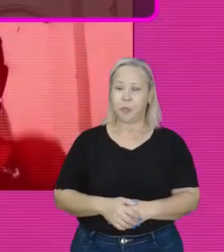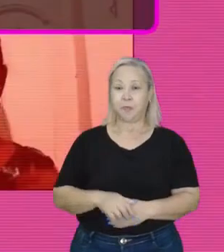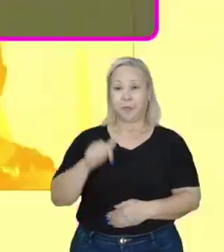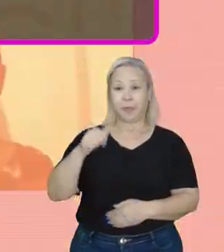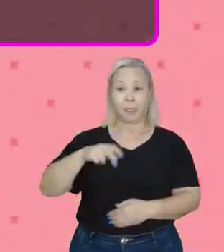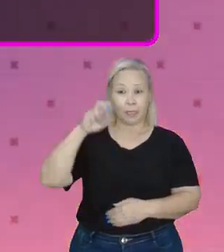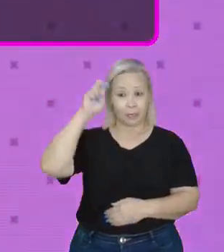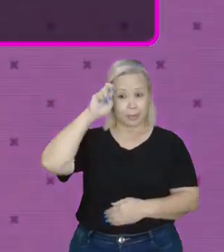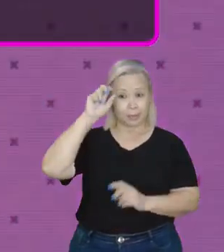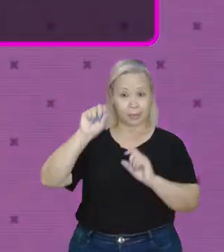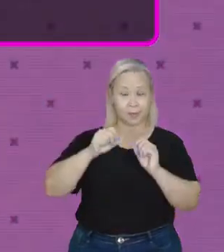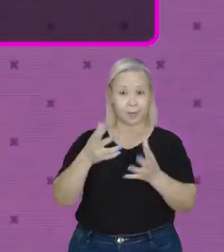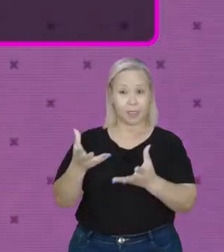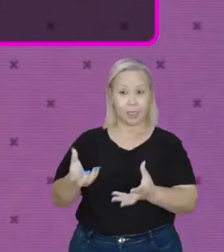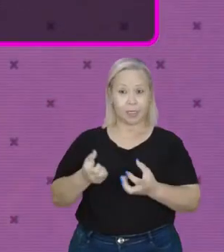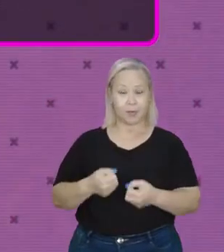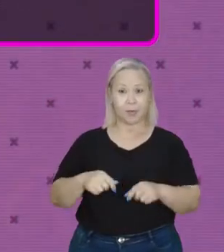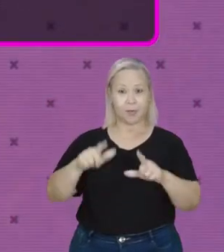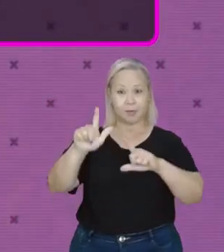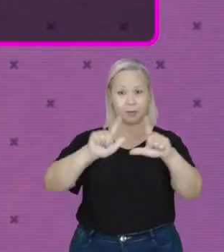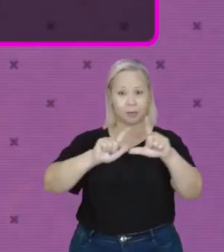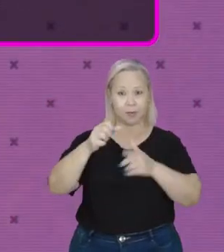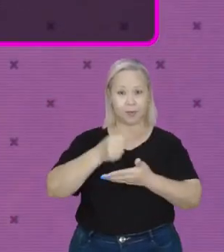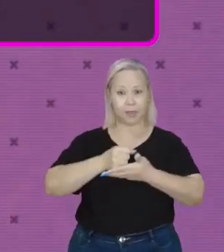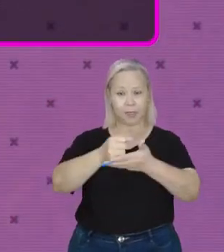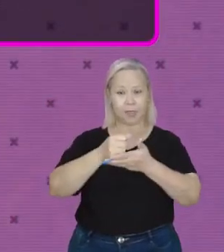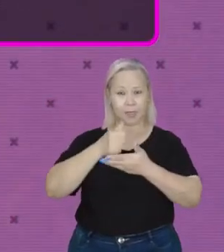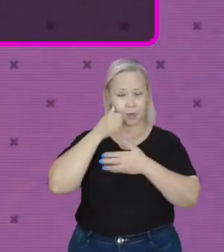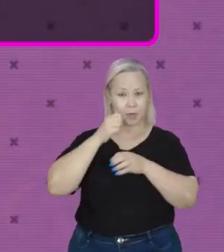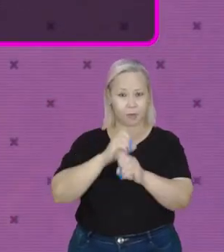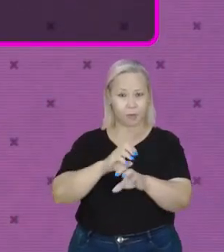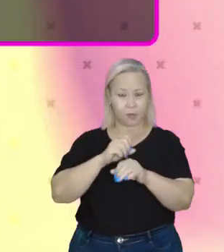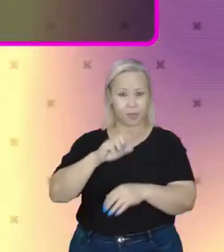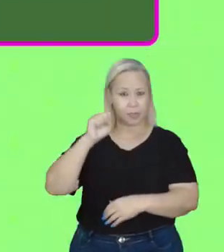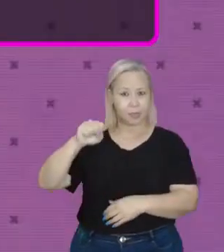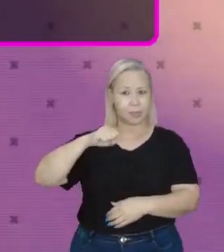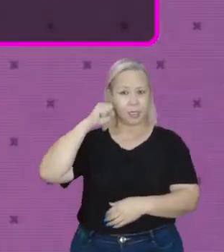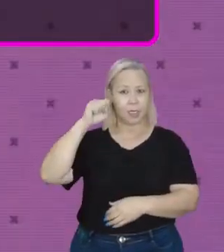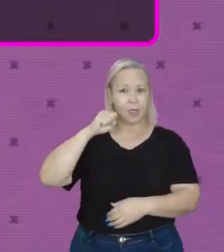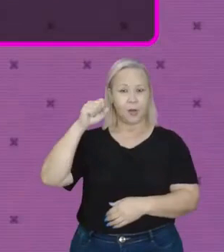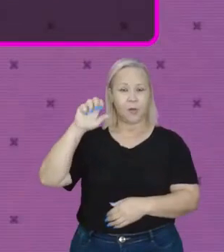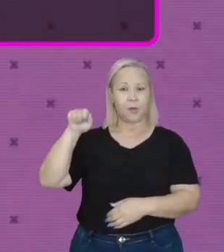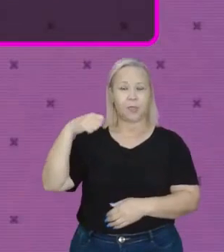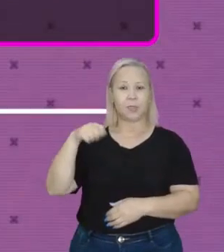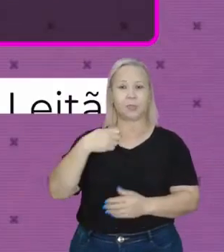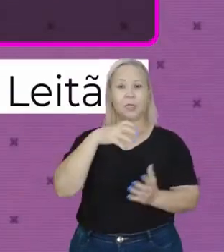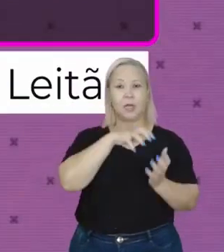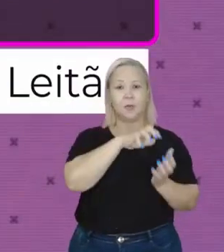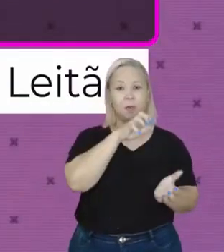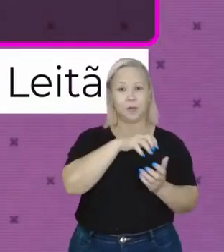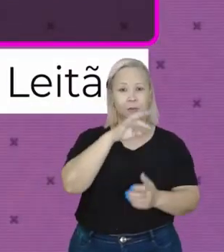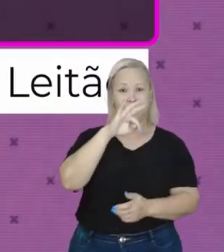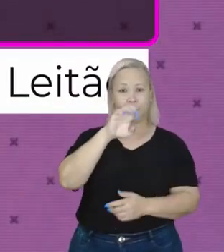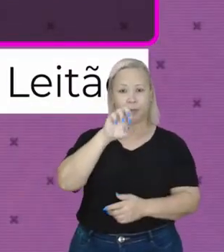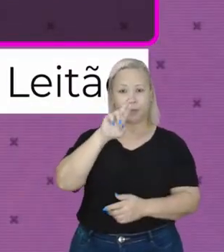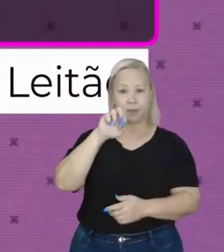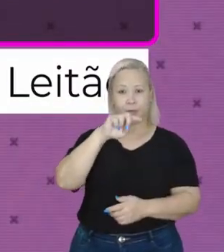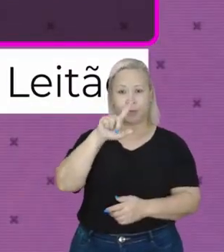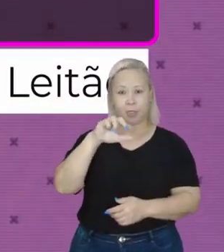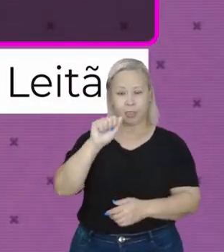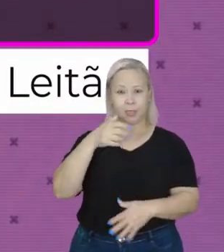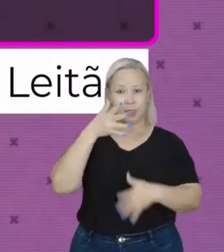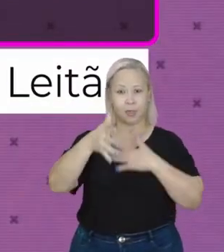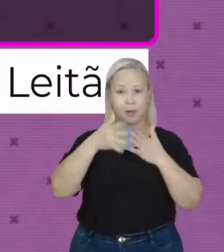Nesta quinta-feira, recebemos no TV Elas por Elas Formação a senadora pelo estado de Pernambuco, Tereza Leitão. Ela